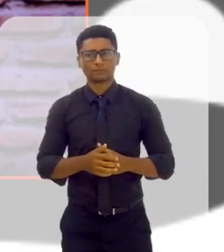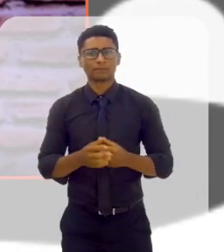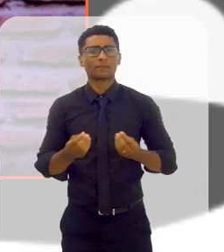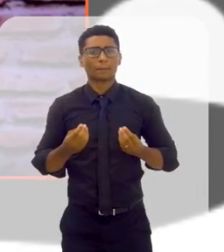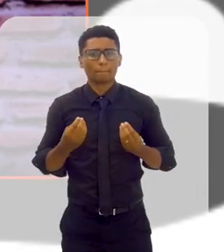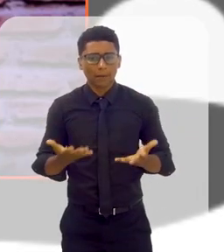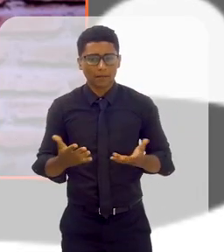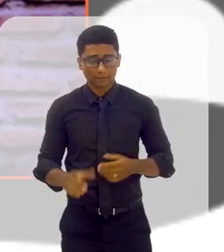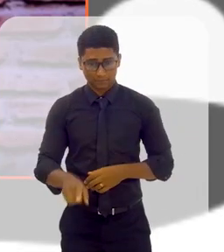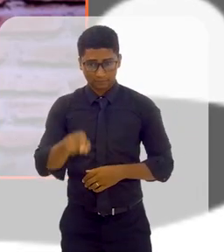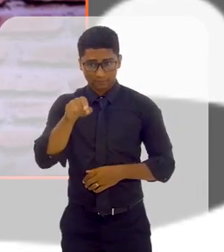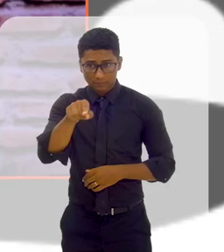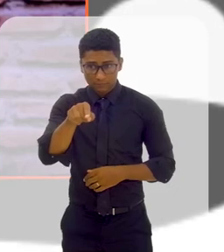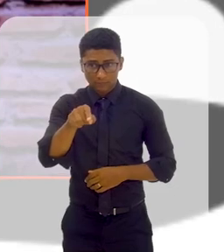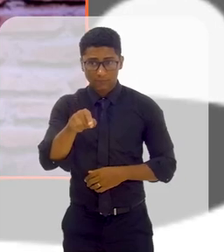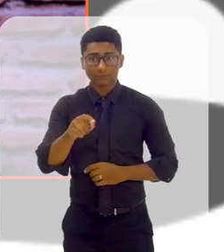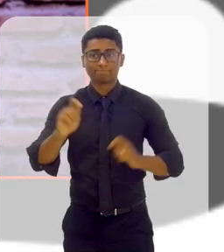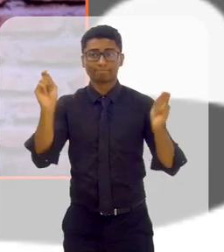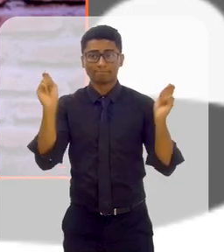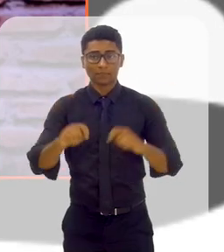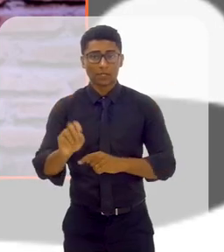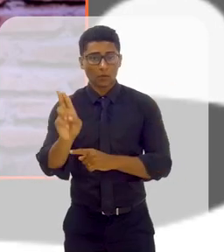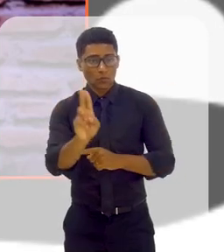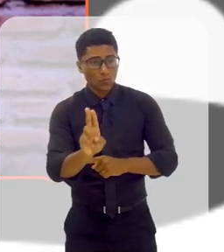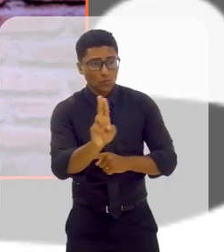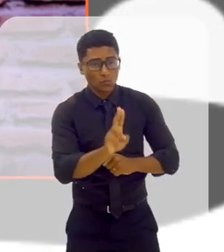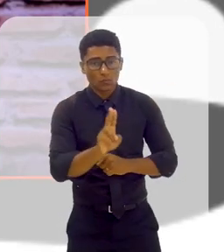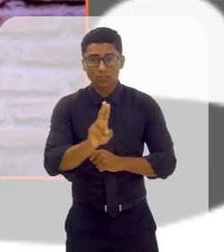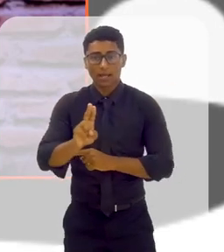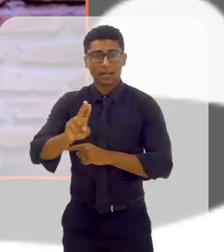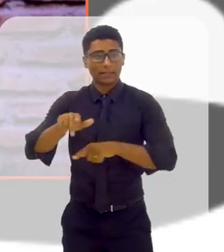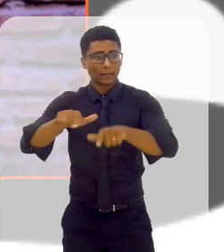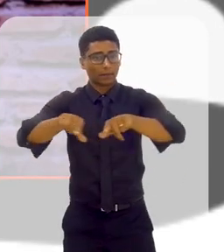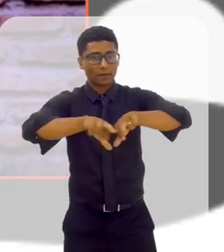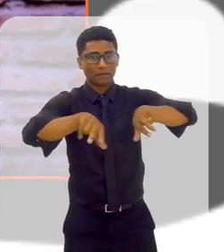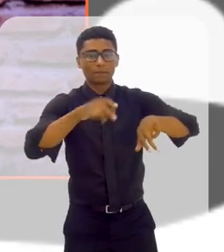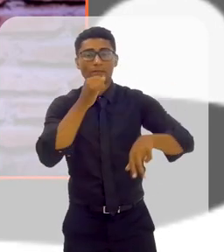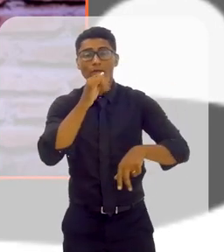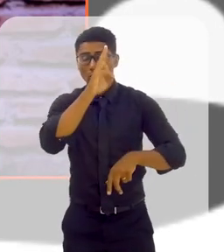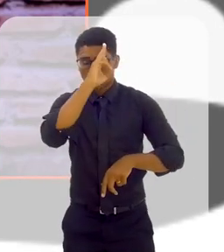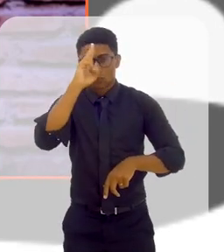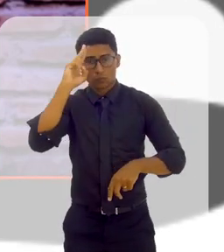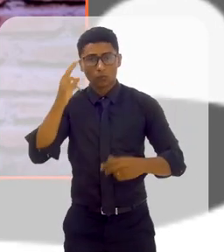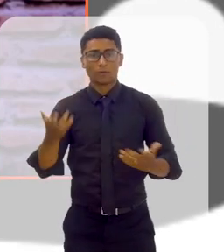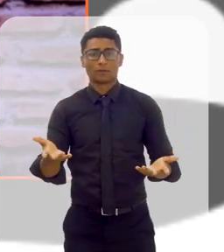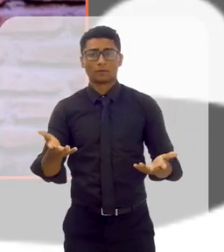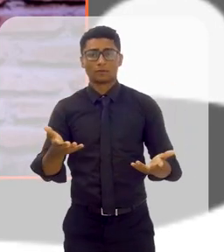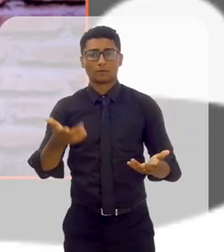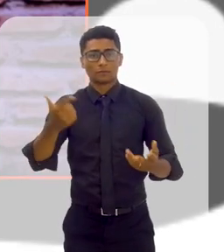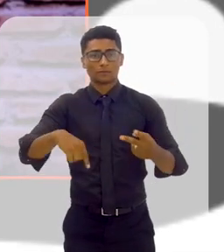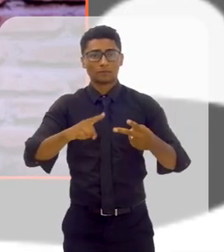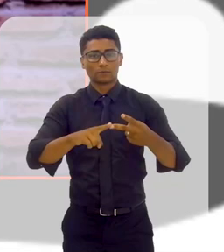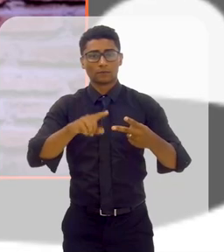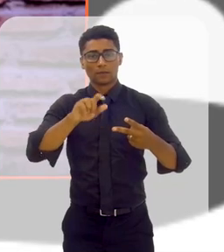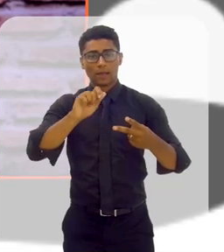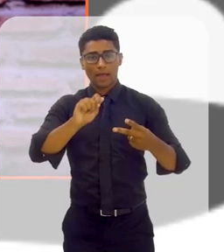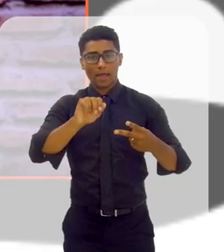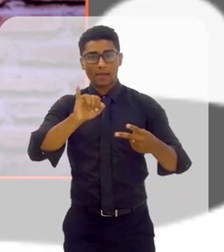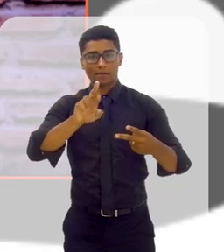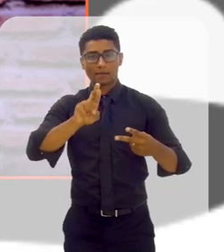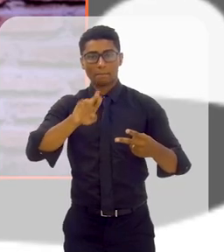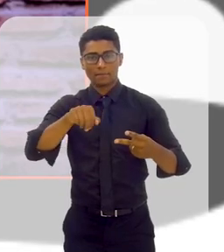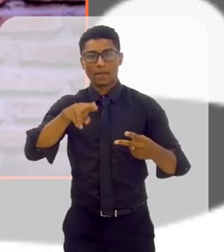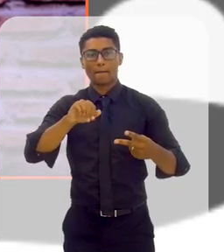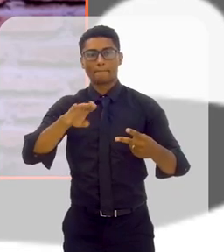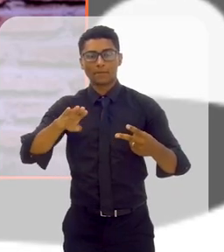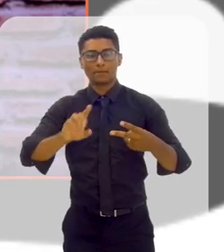para que esse produto possa ser utilizado em serviço é o caso da Uber por exemplo é o caso da airbnb